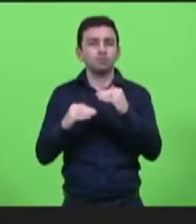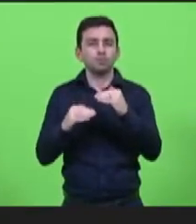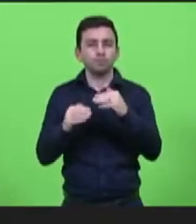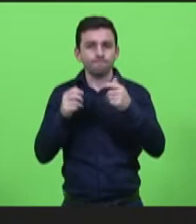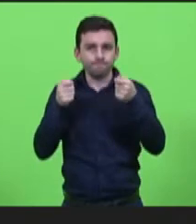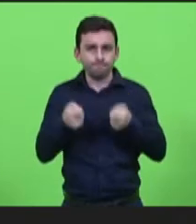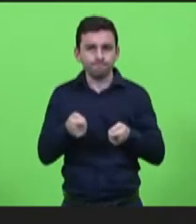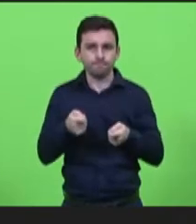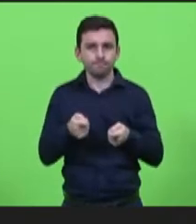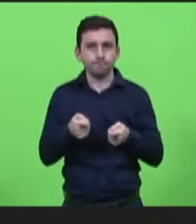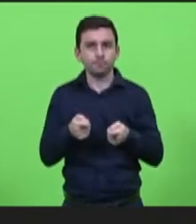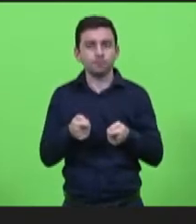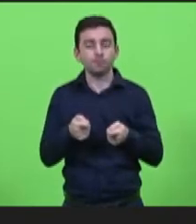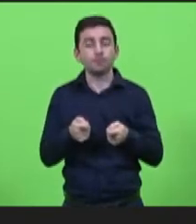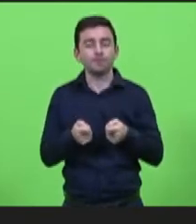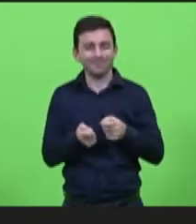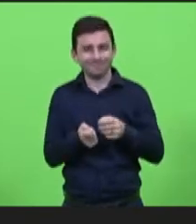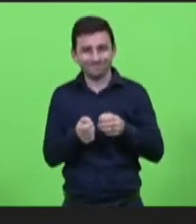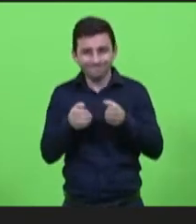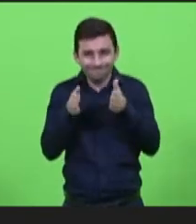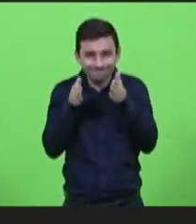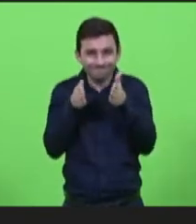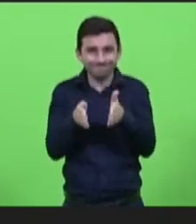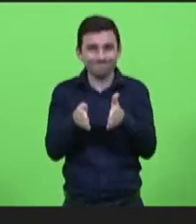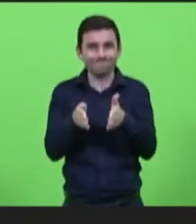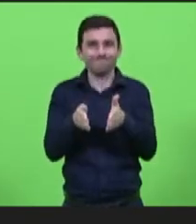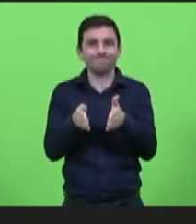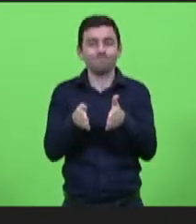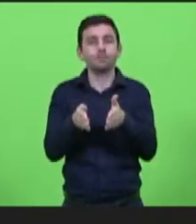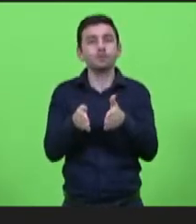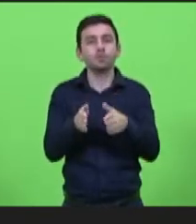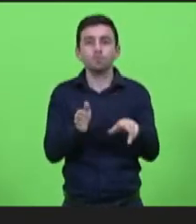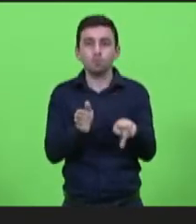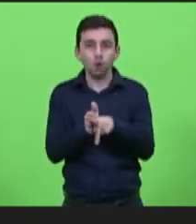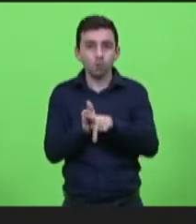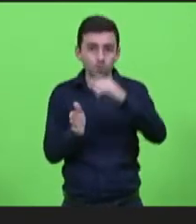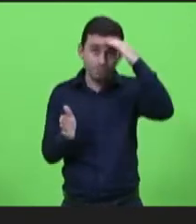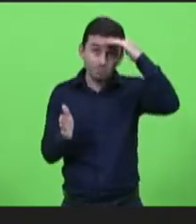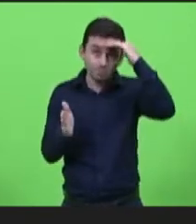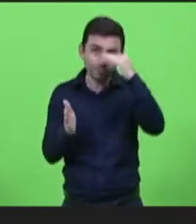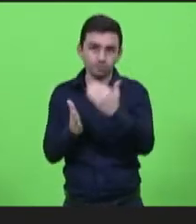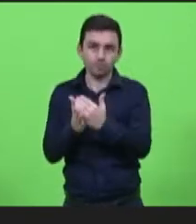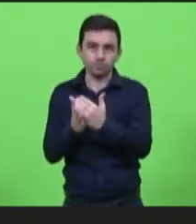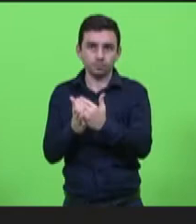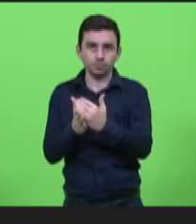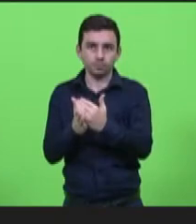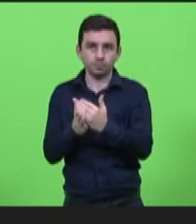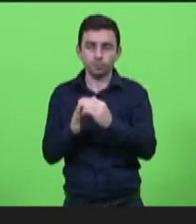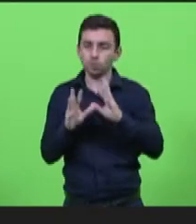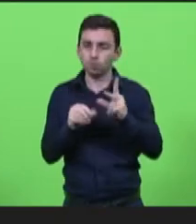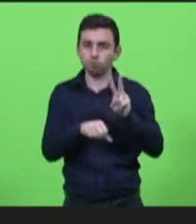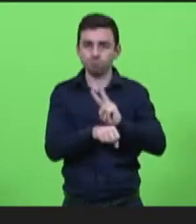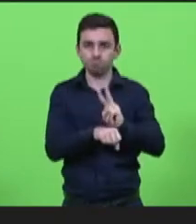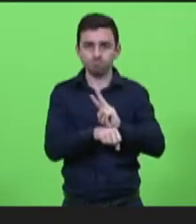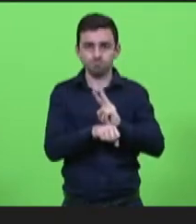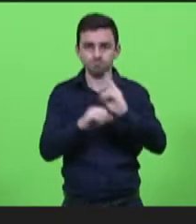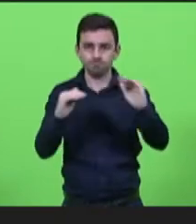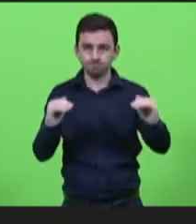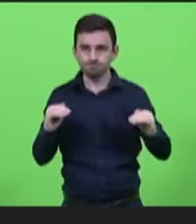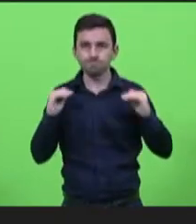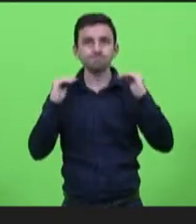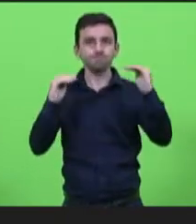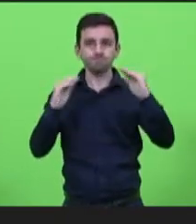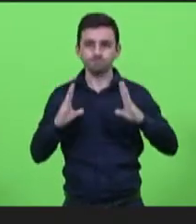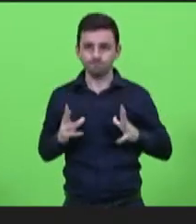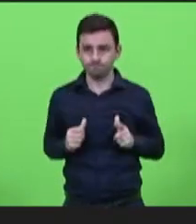firme, muito precisa, considerando as orientações das autoridades sanitárias.